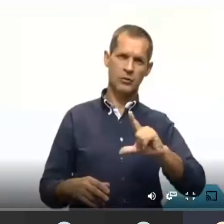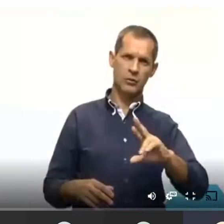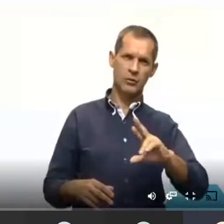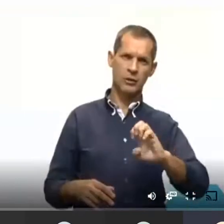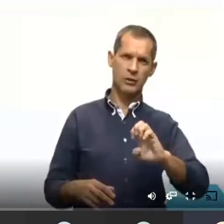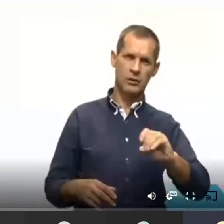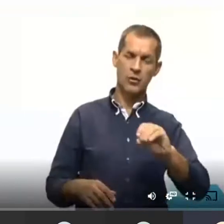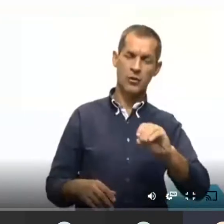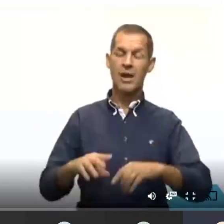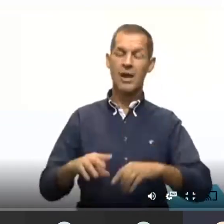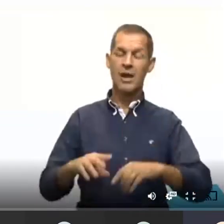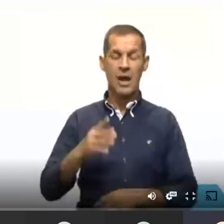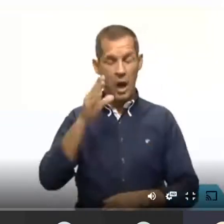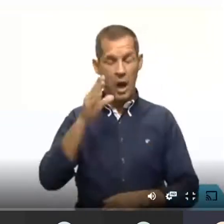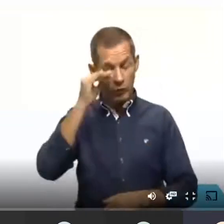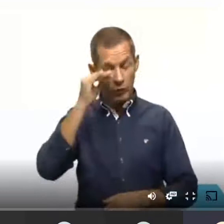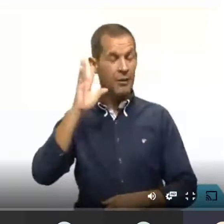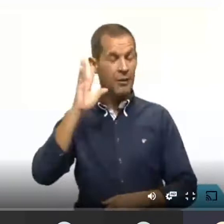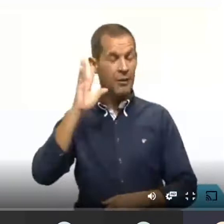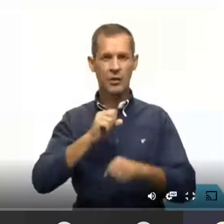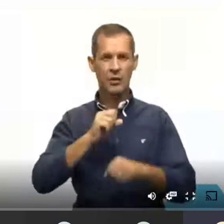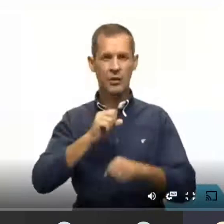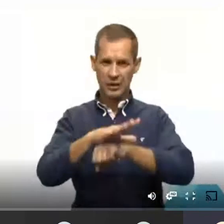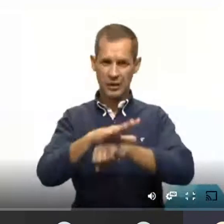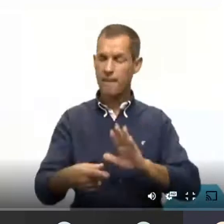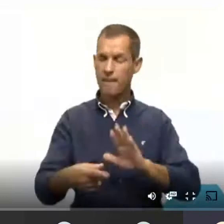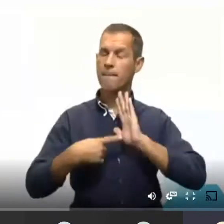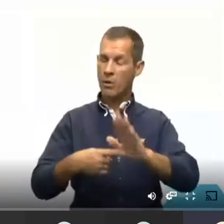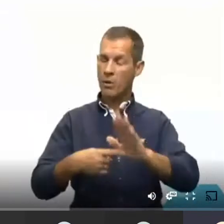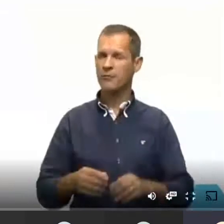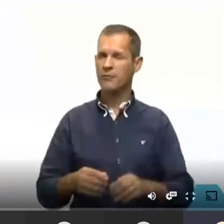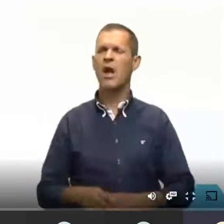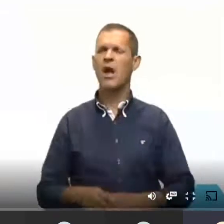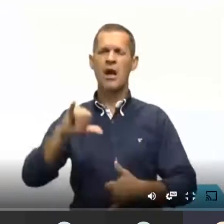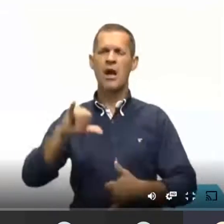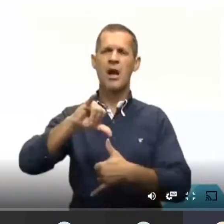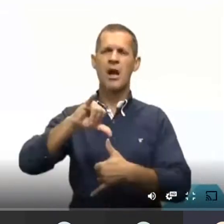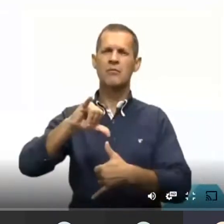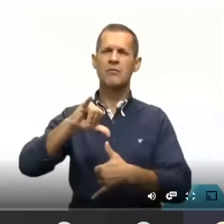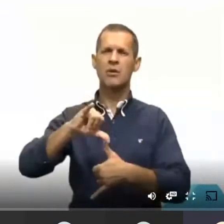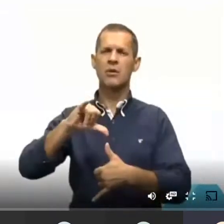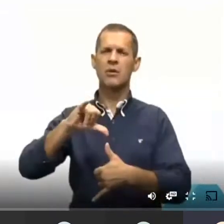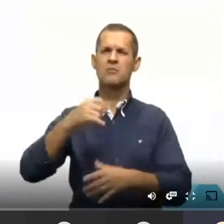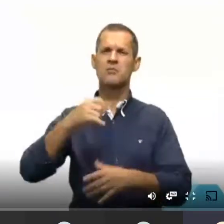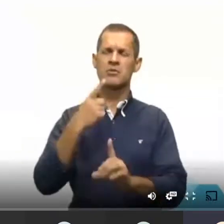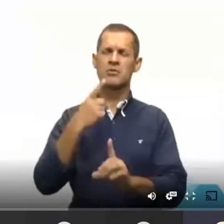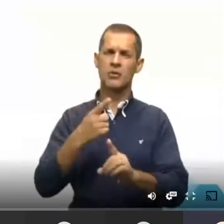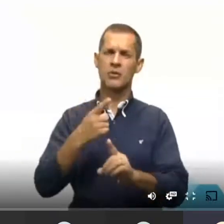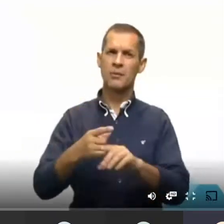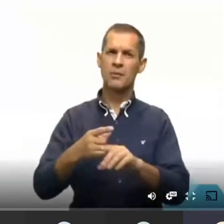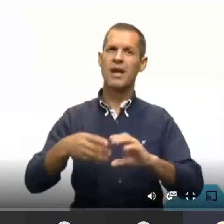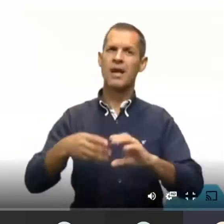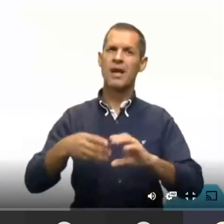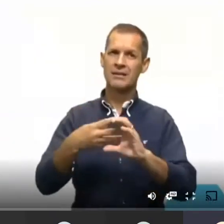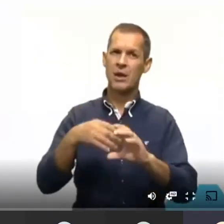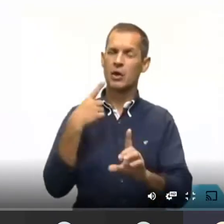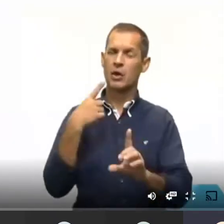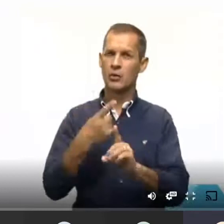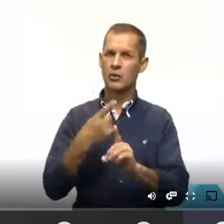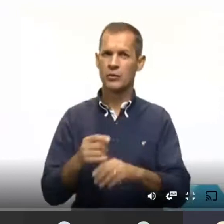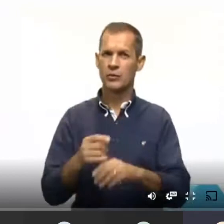né? Fica bem legal essa lâmina de um adipócito. Olha o tanto de lipídio que a gente encontra. Adipócito, que é aquela célula que a